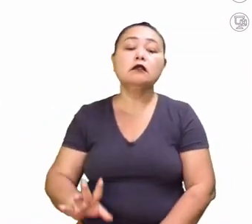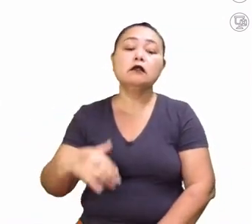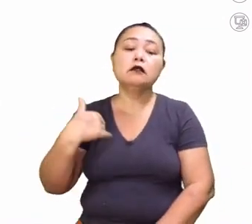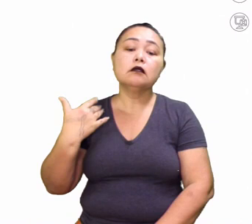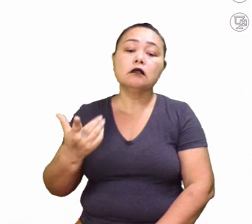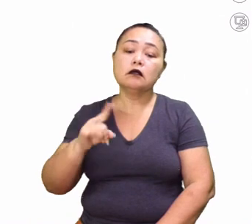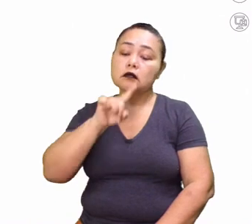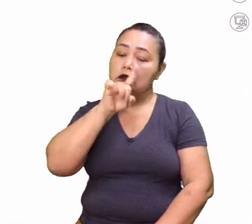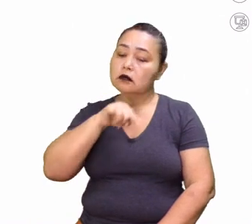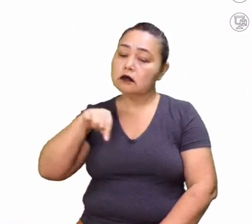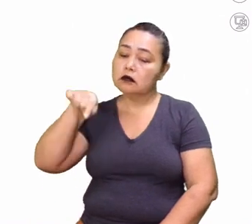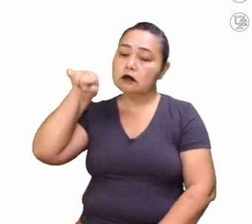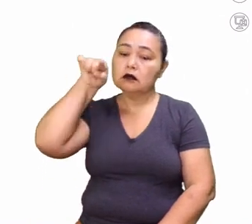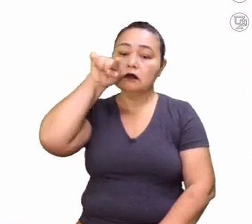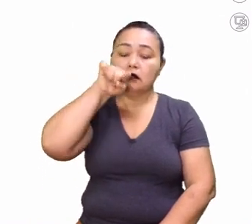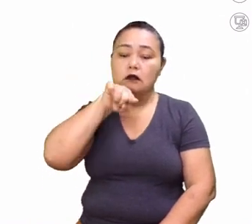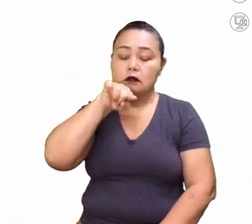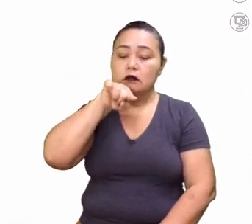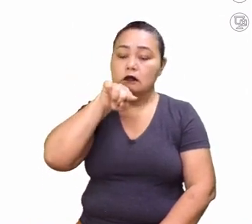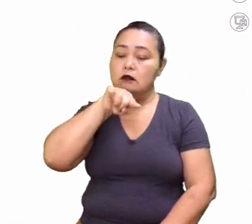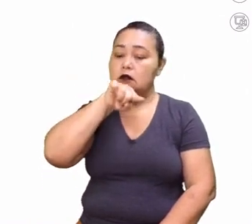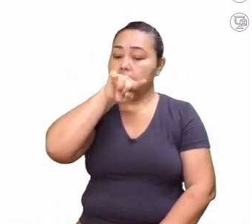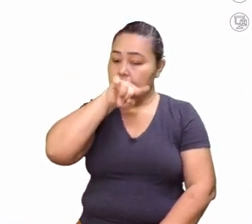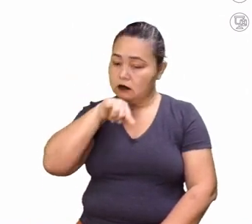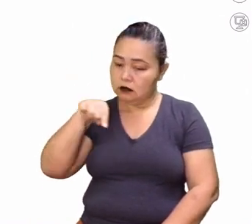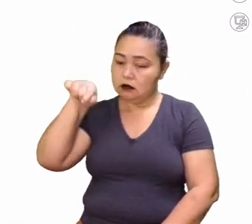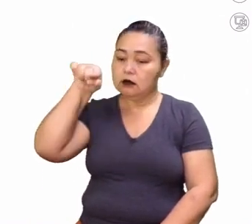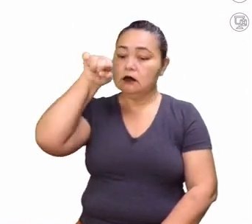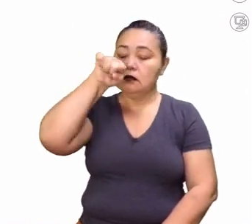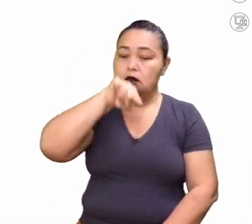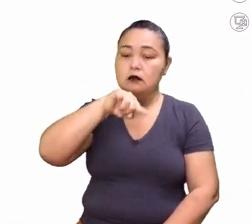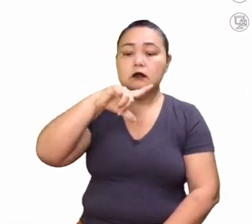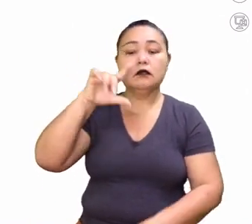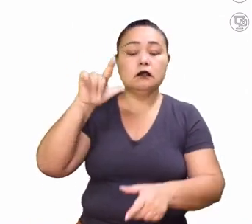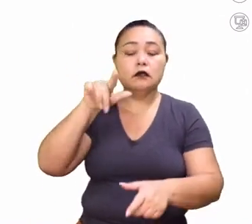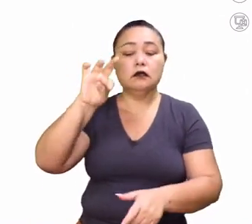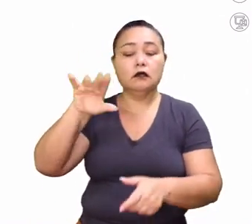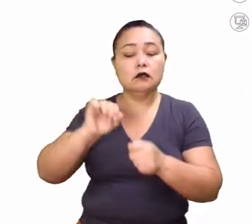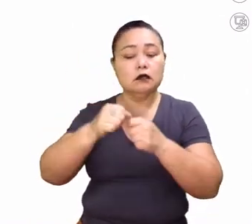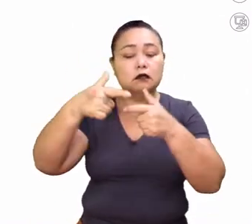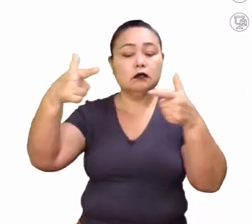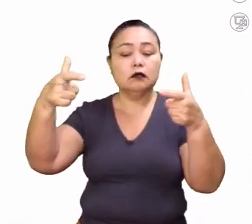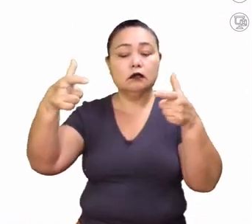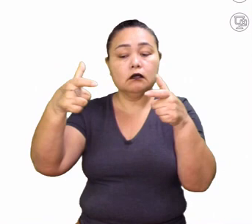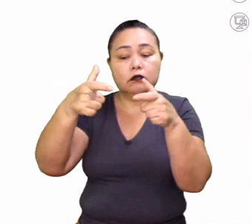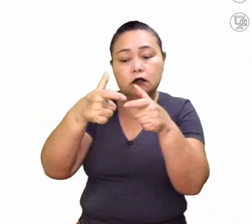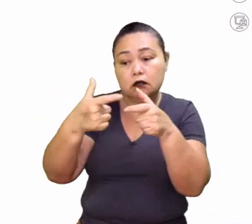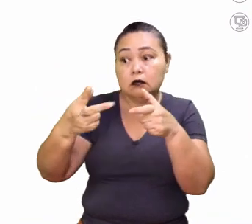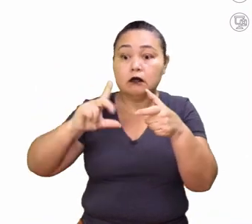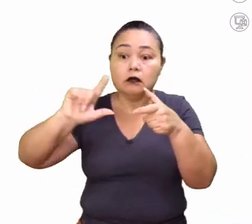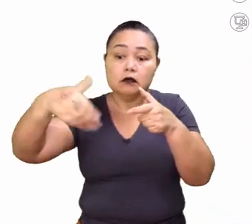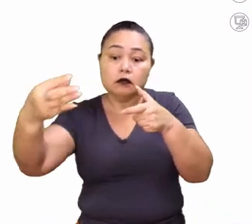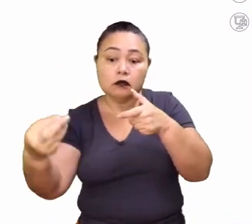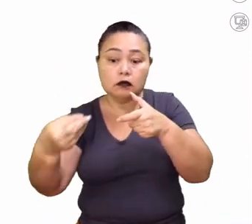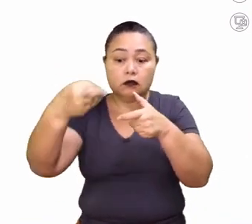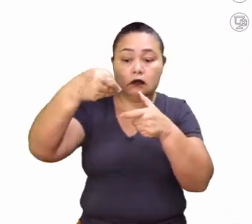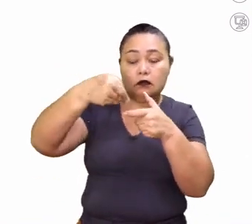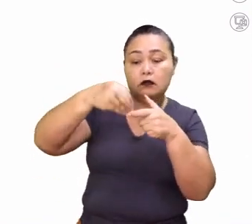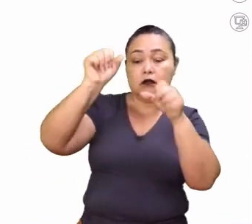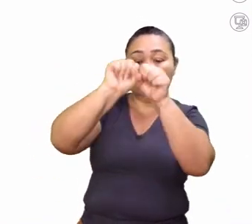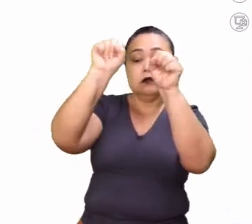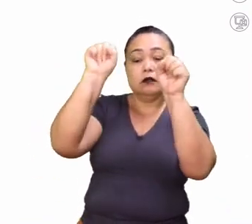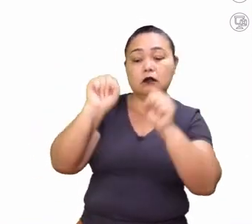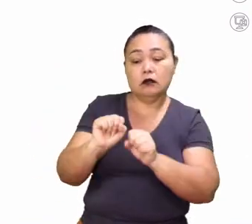quando o Ciro está orientado no sentido horário daquele jeito ali o trabalho realizado é mais maior que o recebido o que indica que o sistema